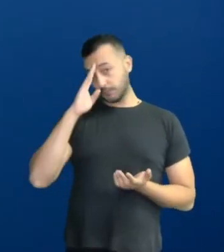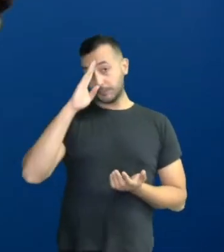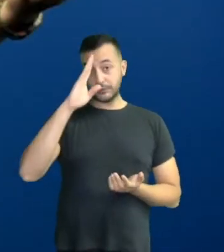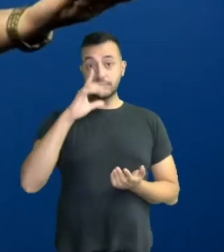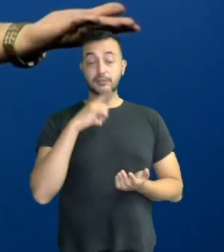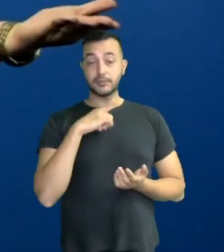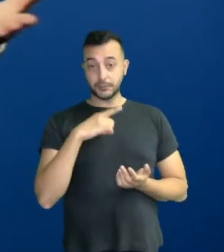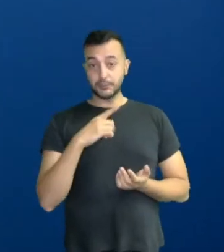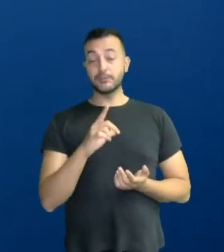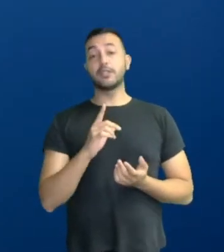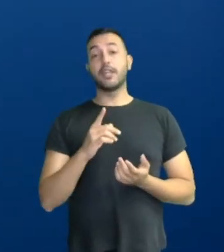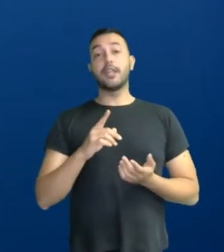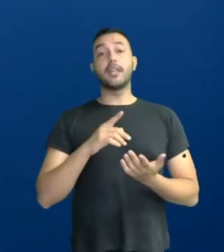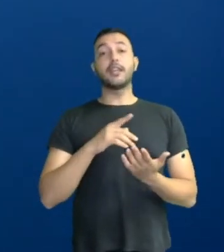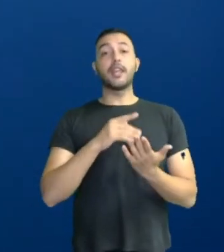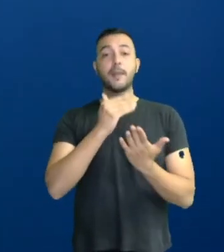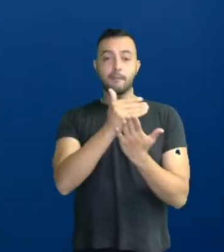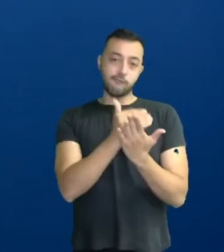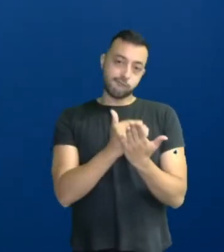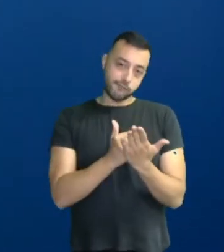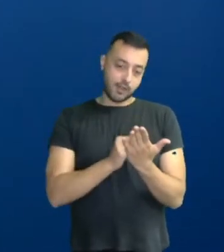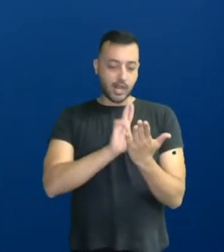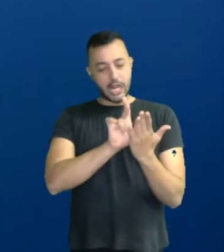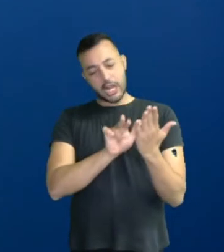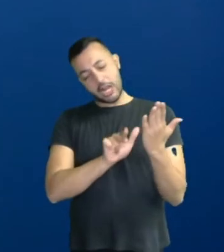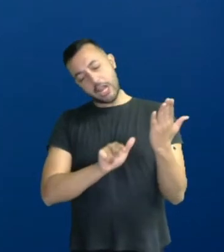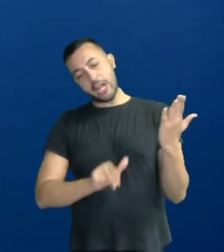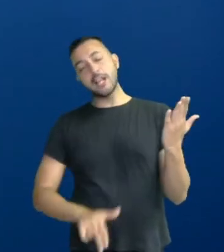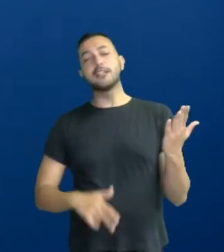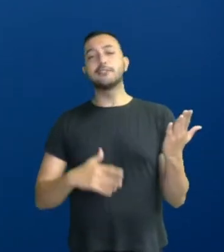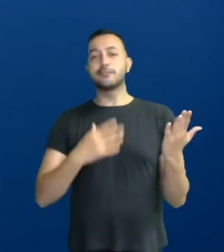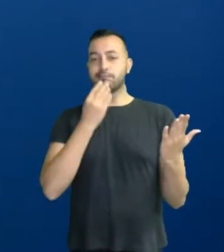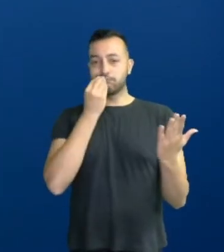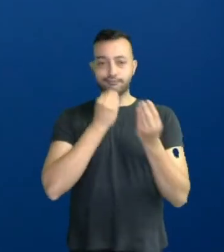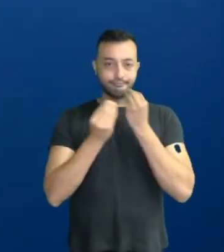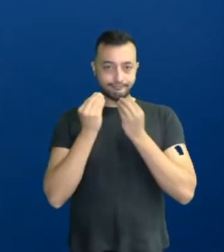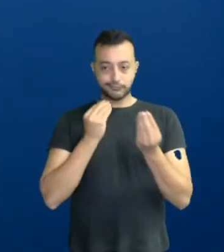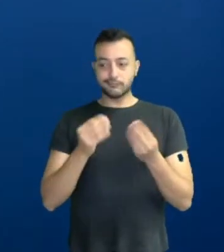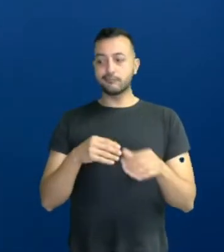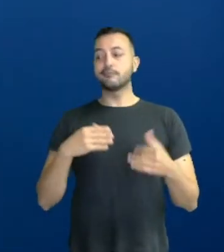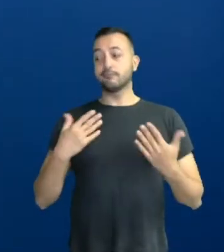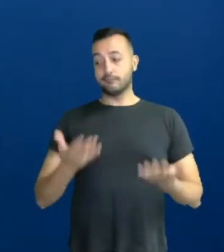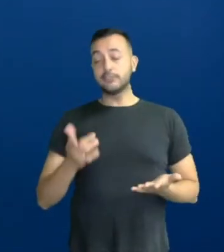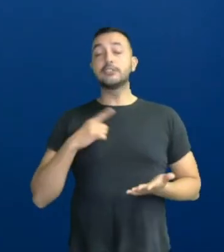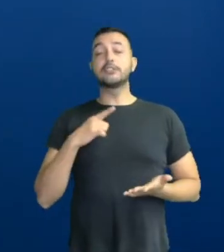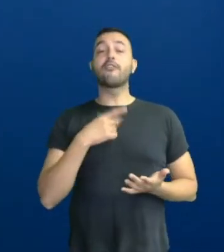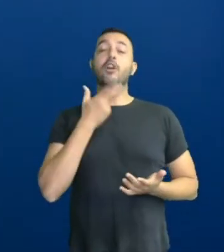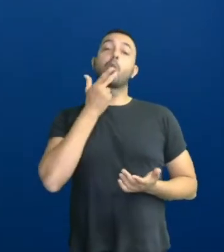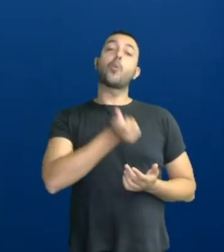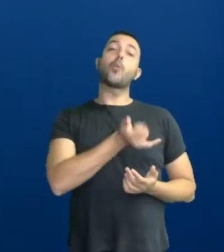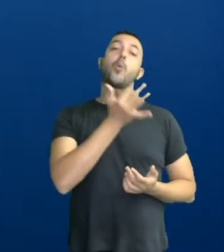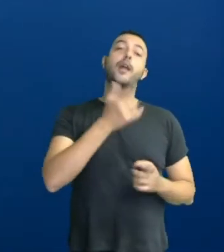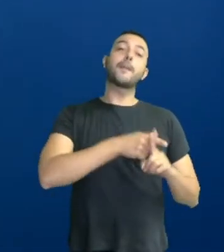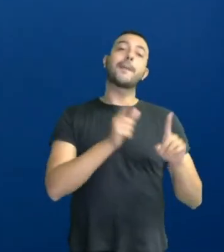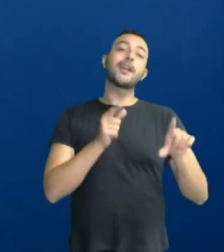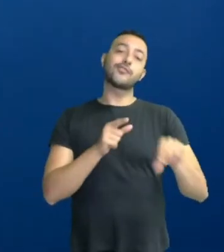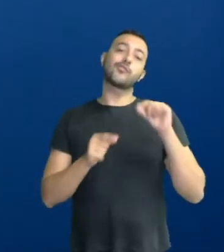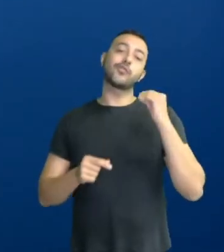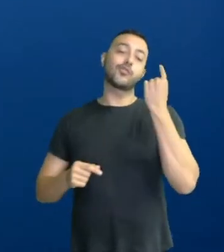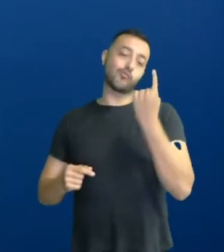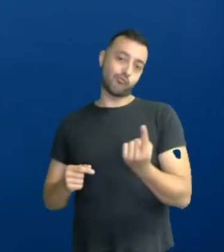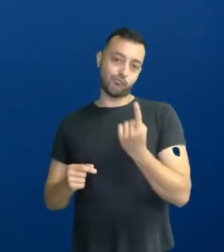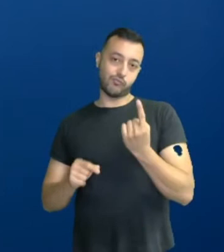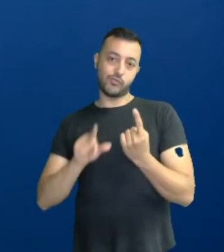quando se tem um cardápio extenso, tá? Então, nessa questão aqui, foi dada a quantidade, mas só pode escolher um